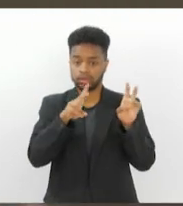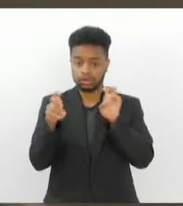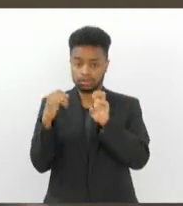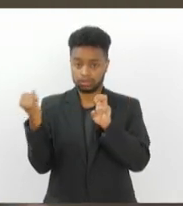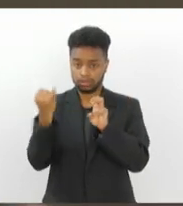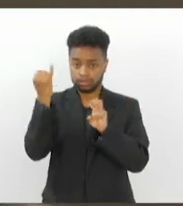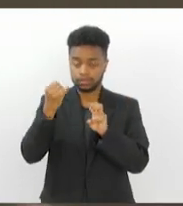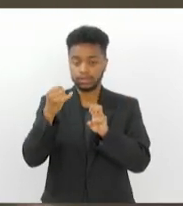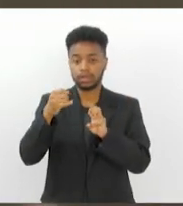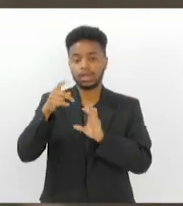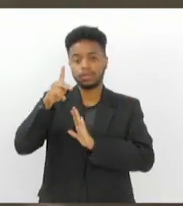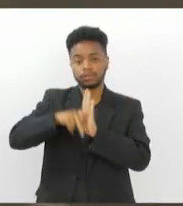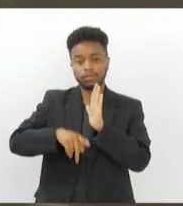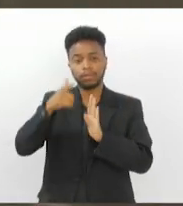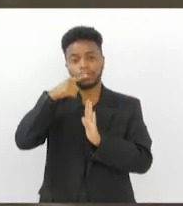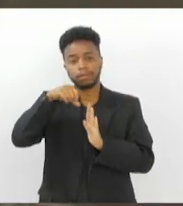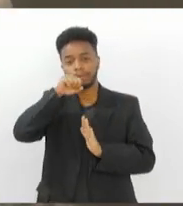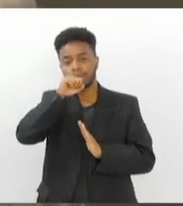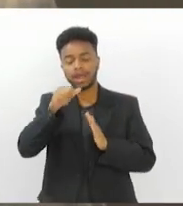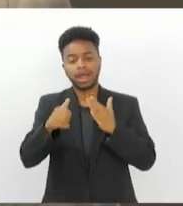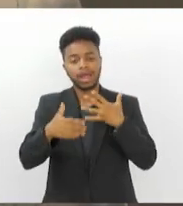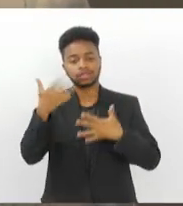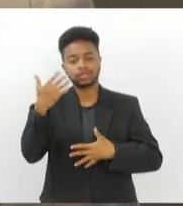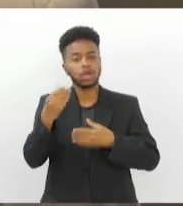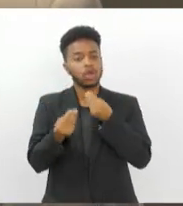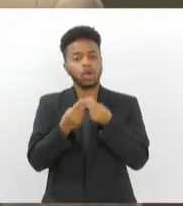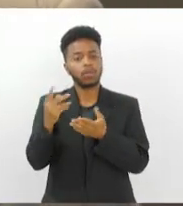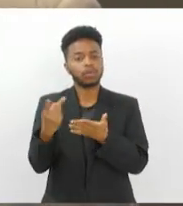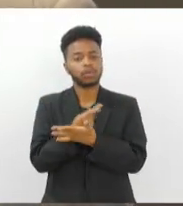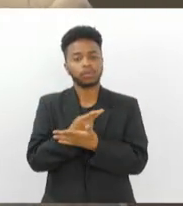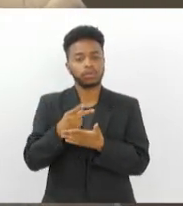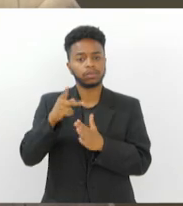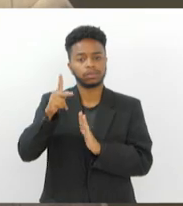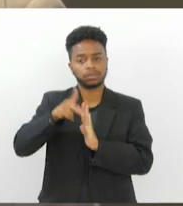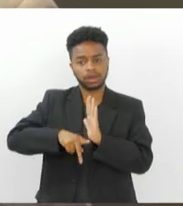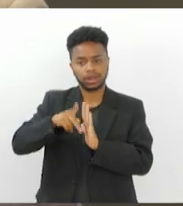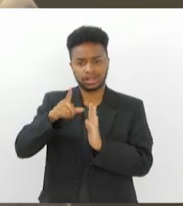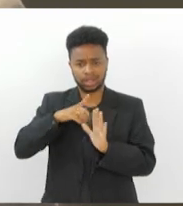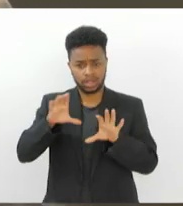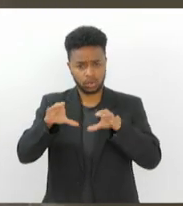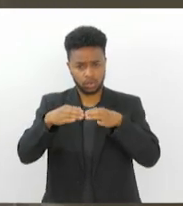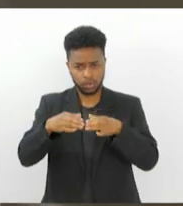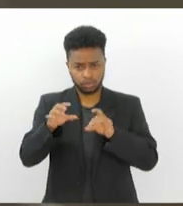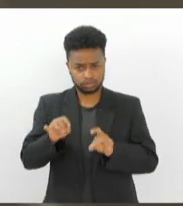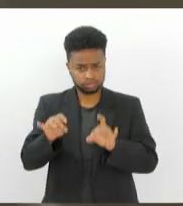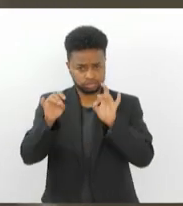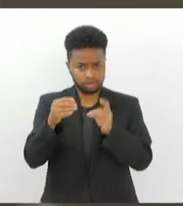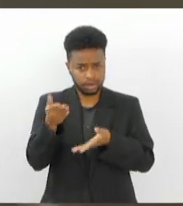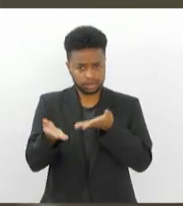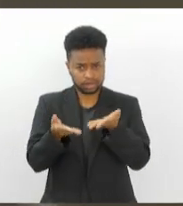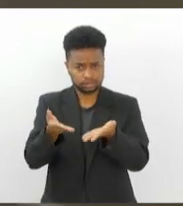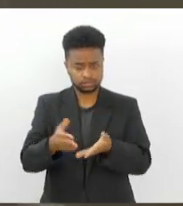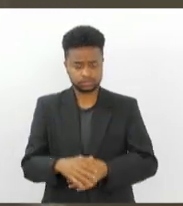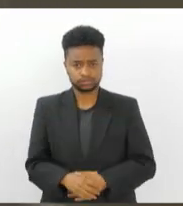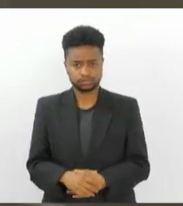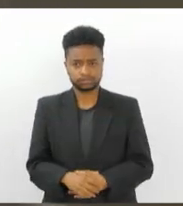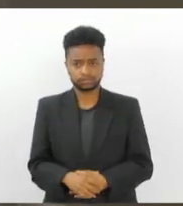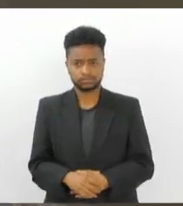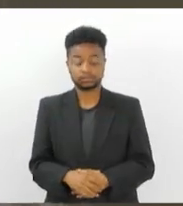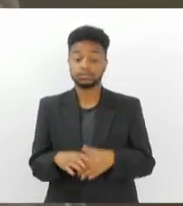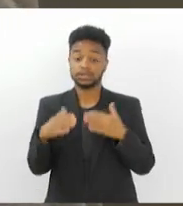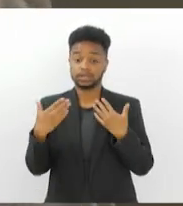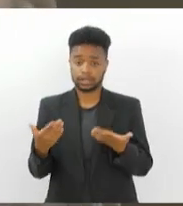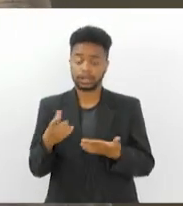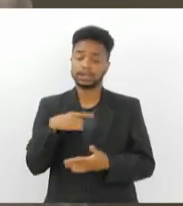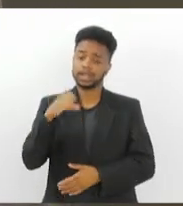projeto Mães atípicas como que é esse projeto há uma equipe especializada para realizar esse atendimento ão então